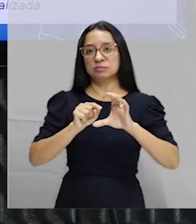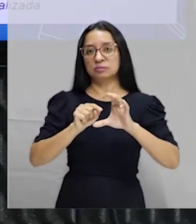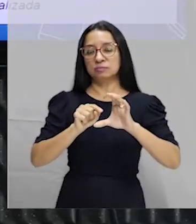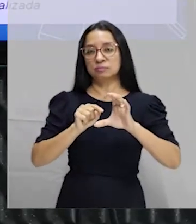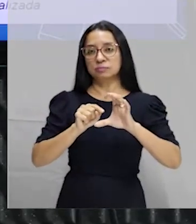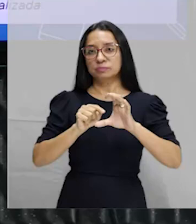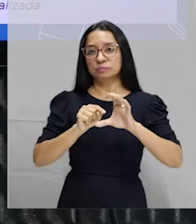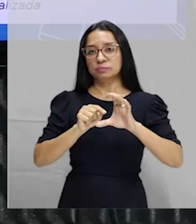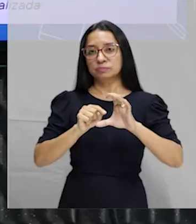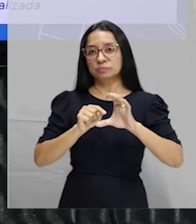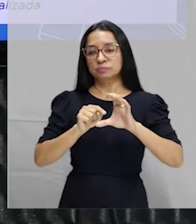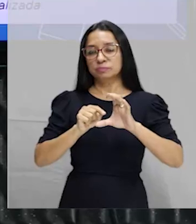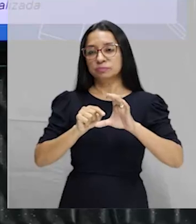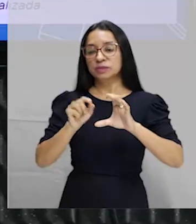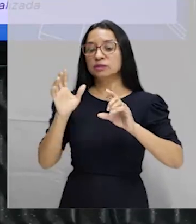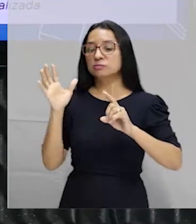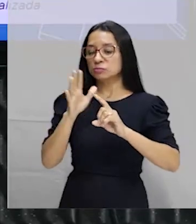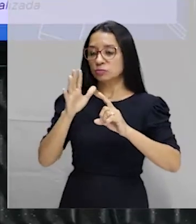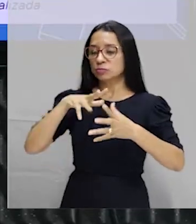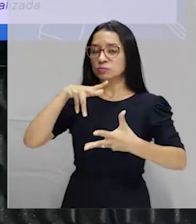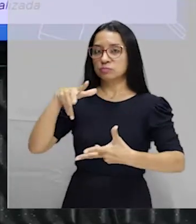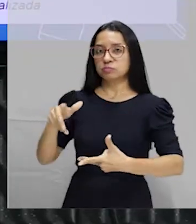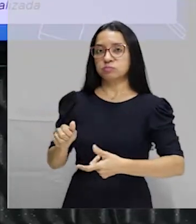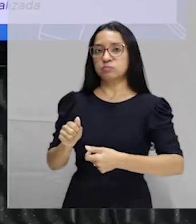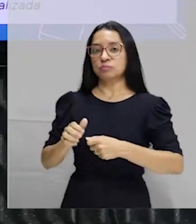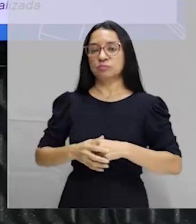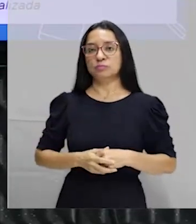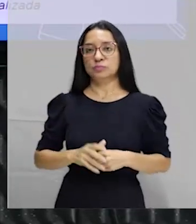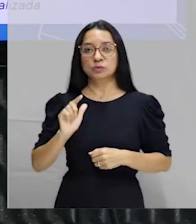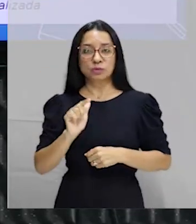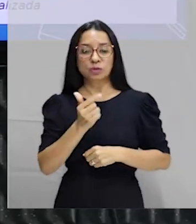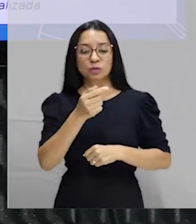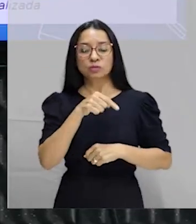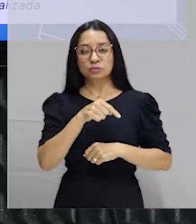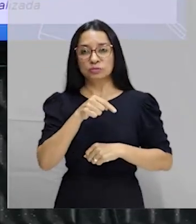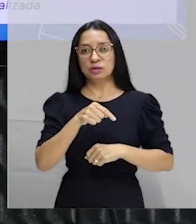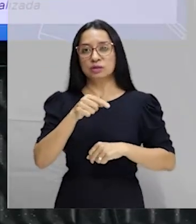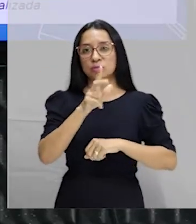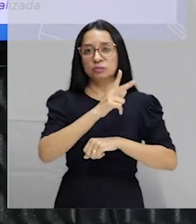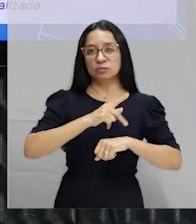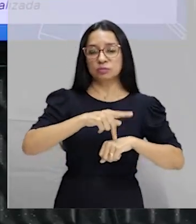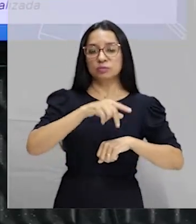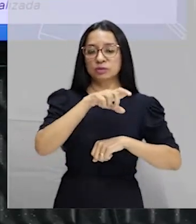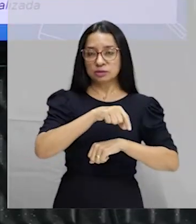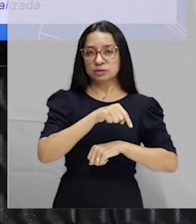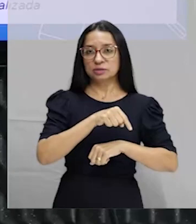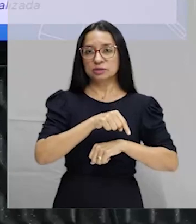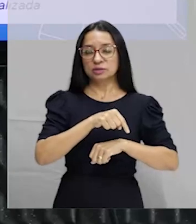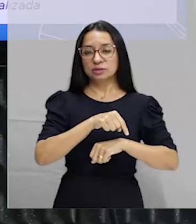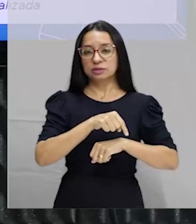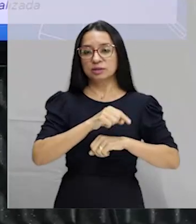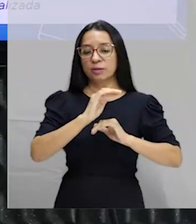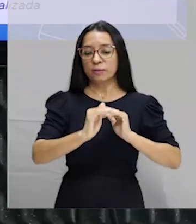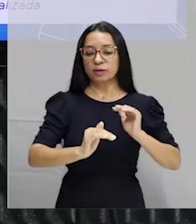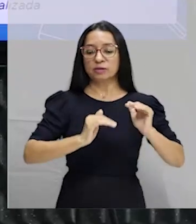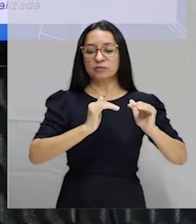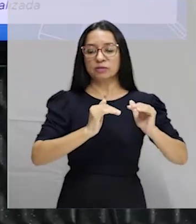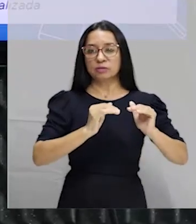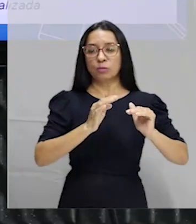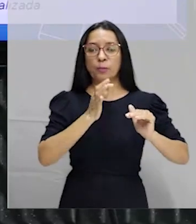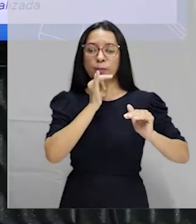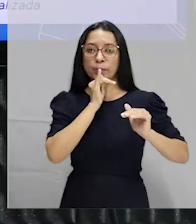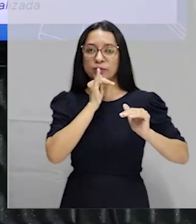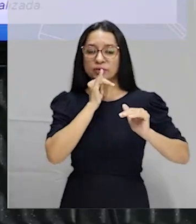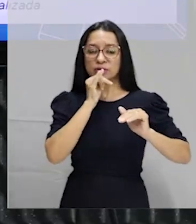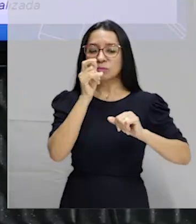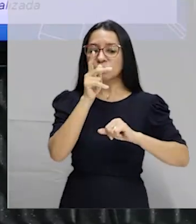né, as tendências do mundo. Beleza? E do outro lado, tu tem os chamados países periféricos, como por exemplo o Brasil, que são os países que vão receber